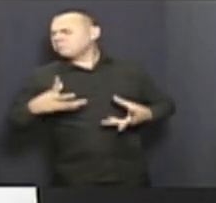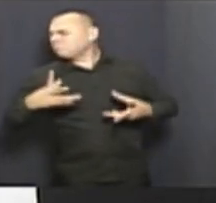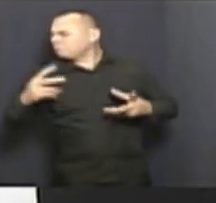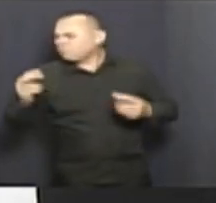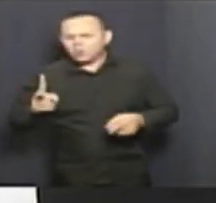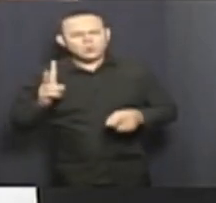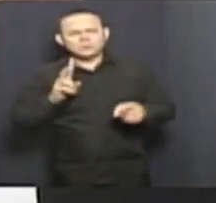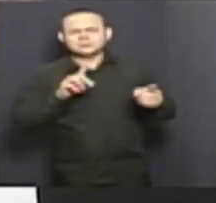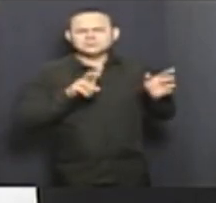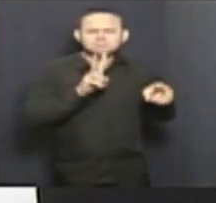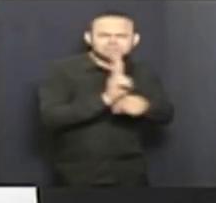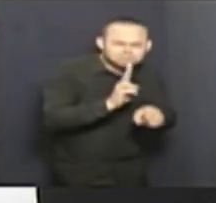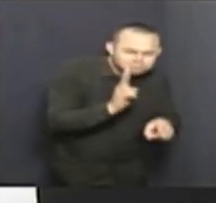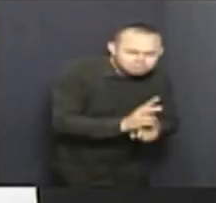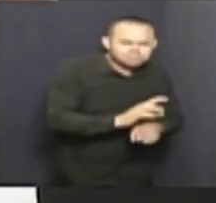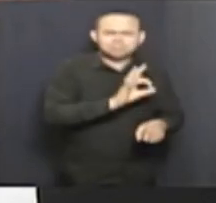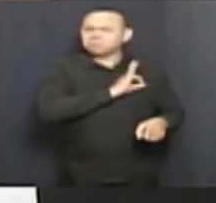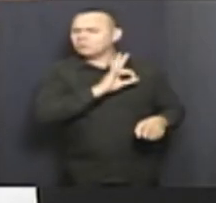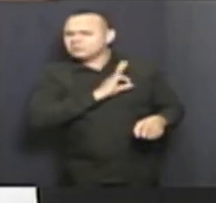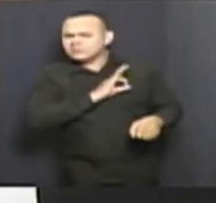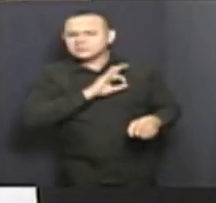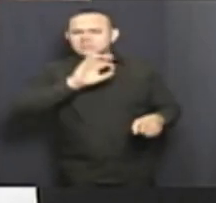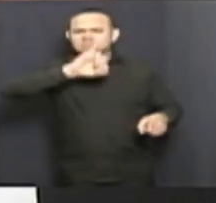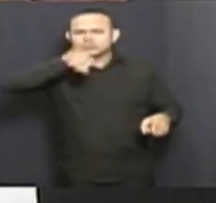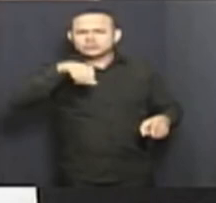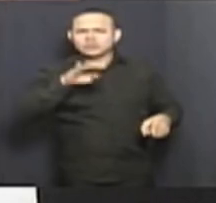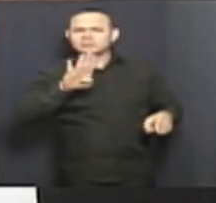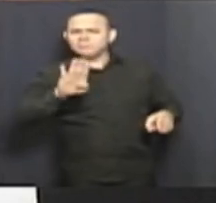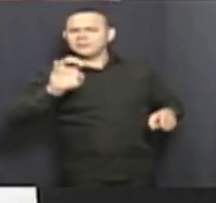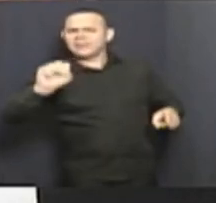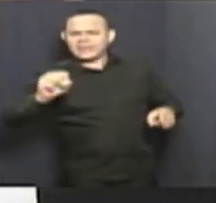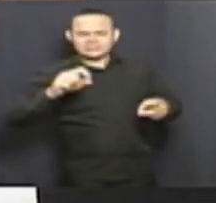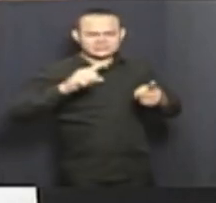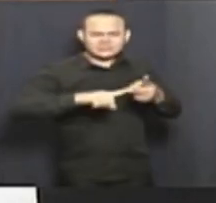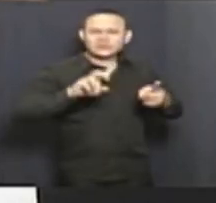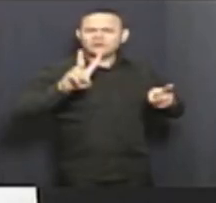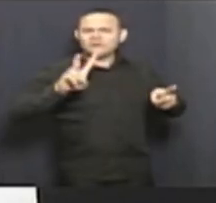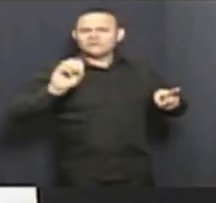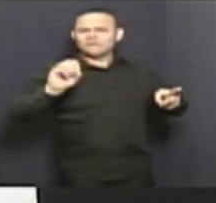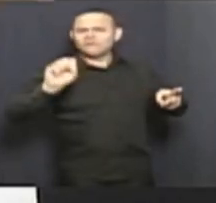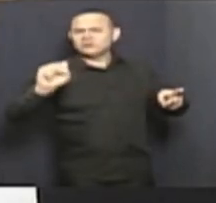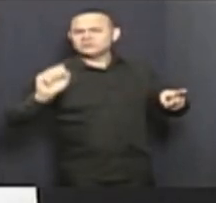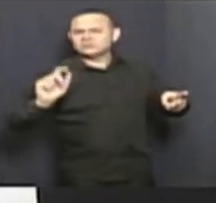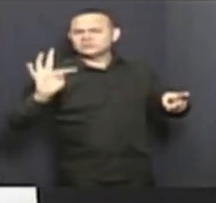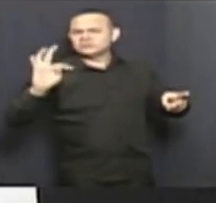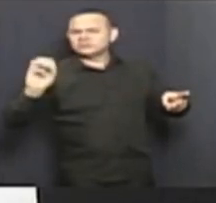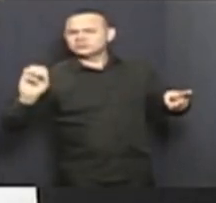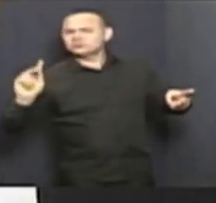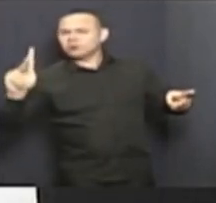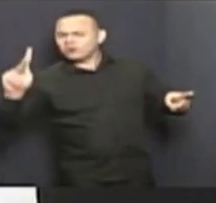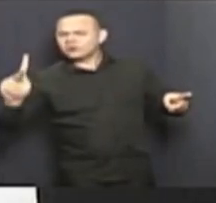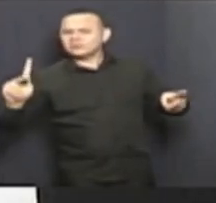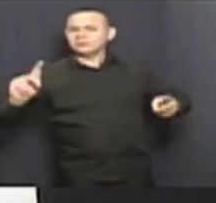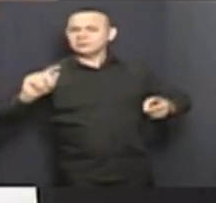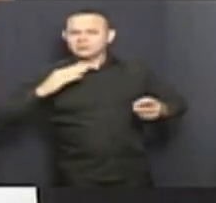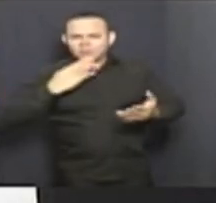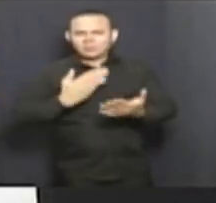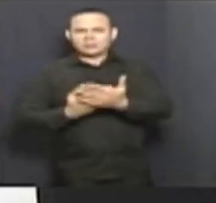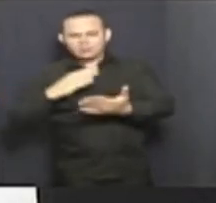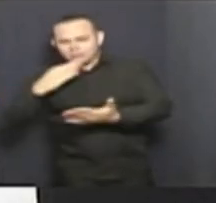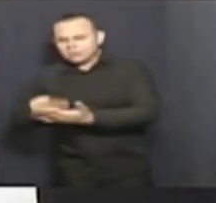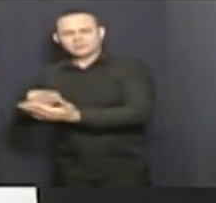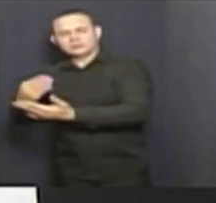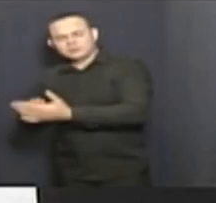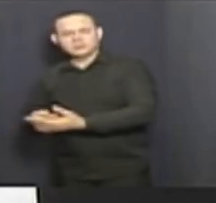o a grana violenta é o vostok escândalo não sei de que escalão selic fazenda santa mônica